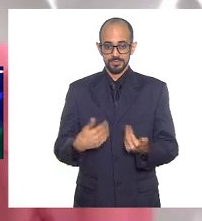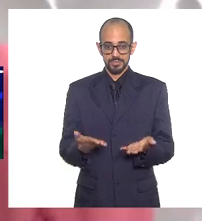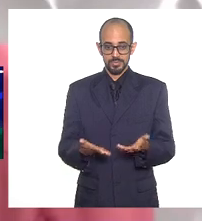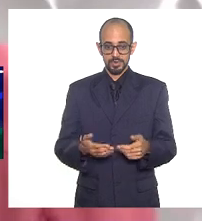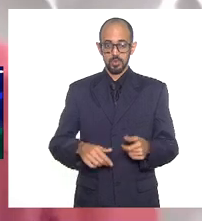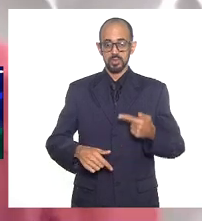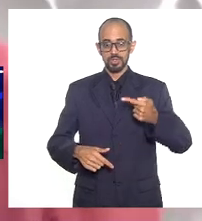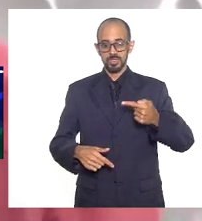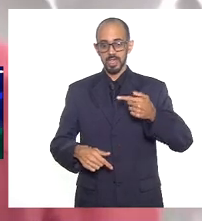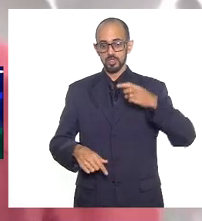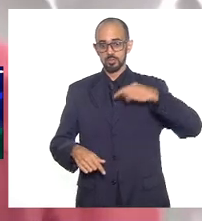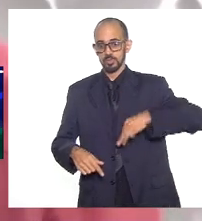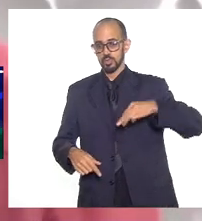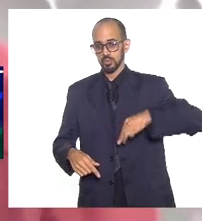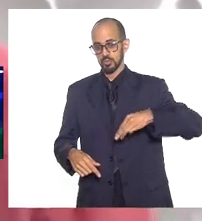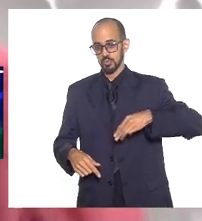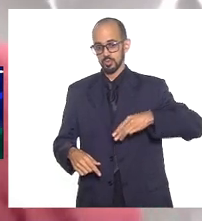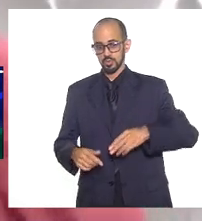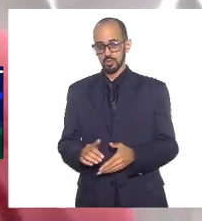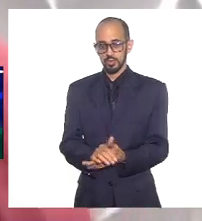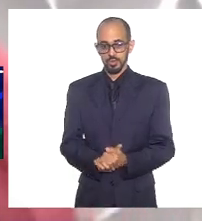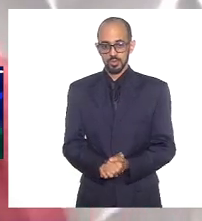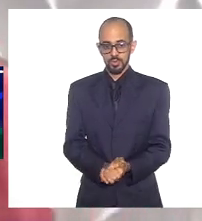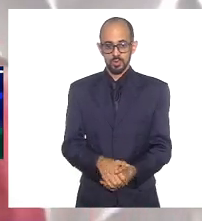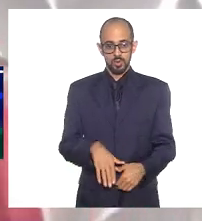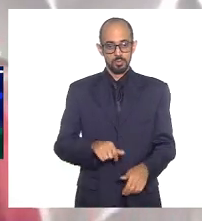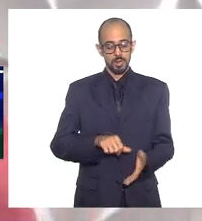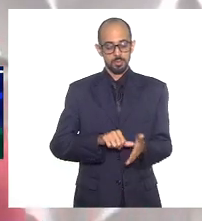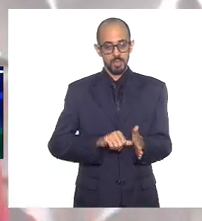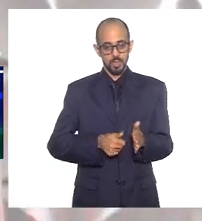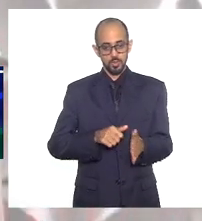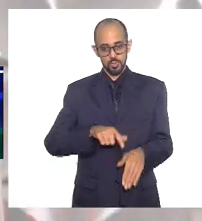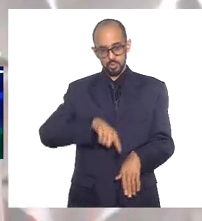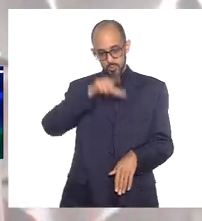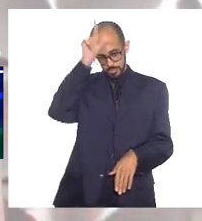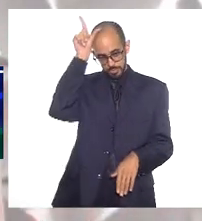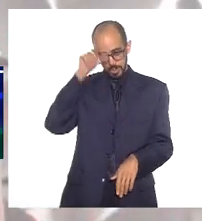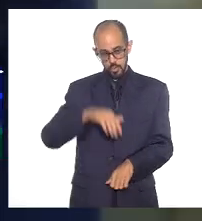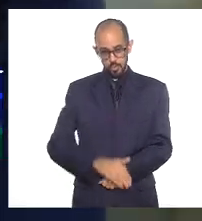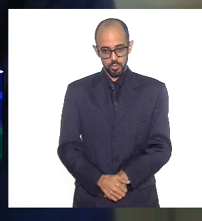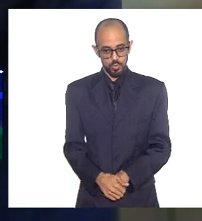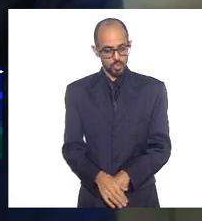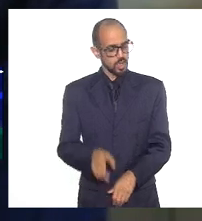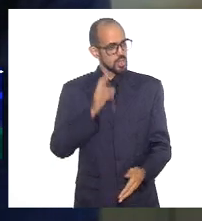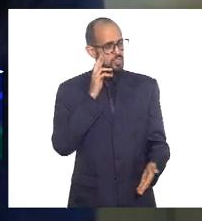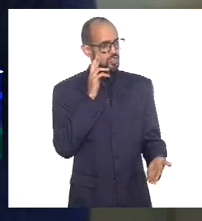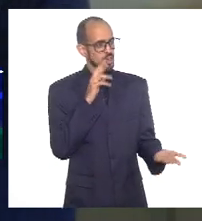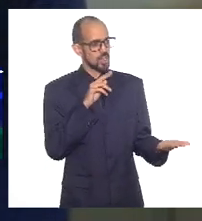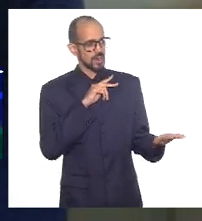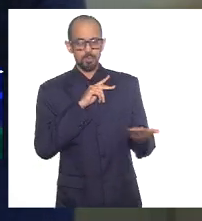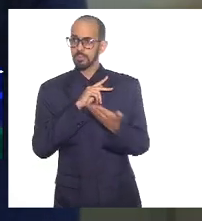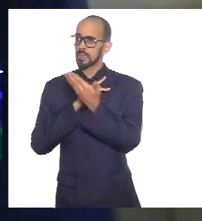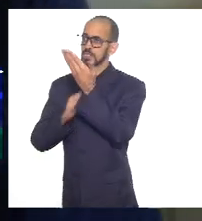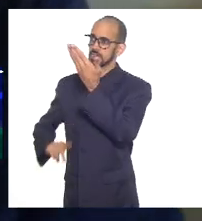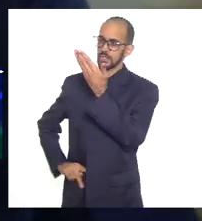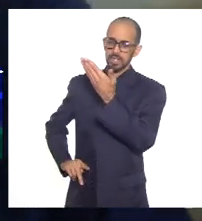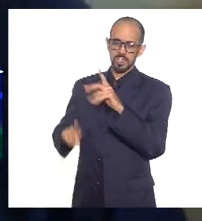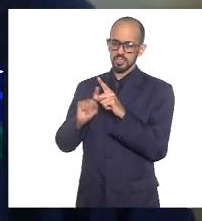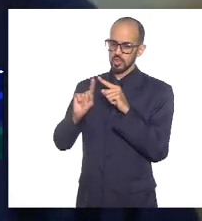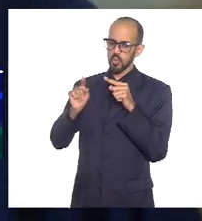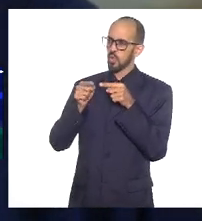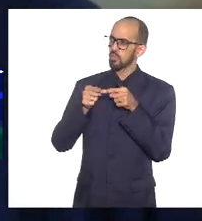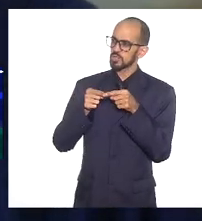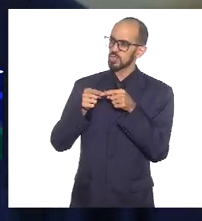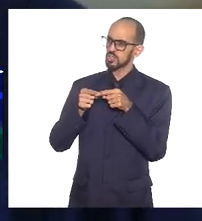de sete minutos primeiro orador inscrito é o deputado Luiz Paulo senhora presidente sendo muito objetivo e para